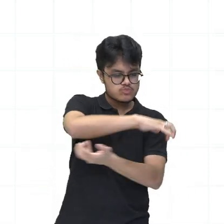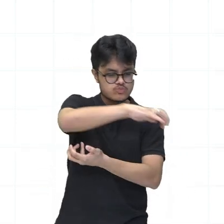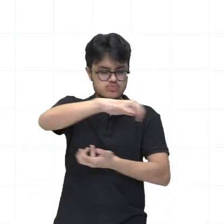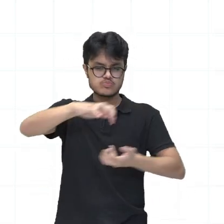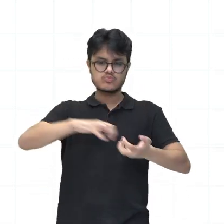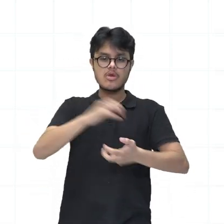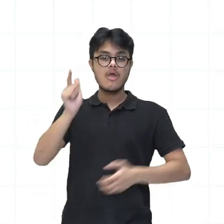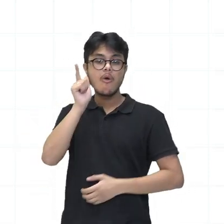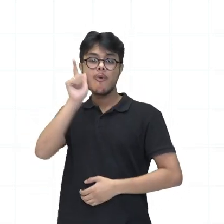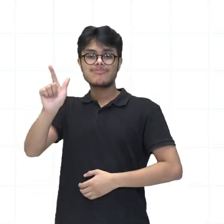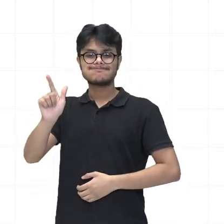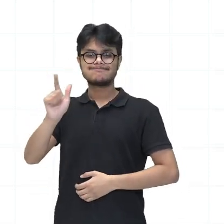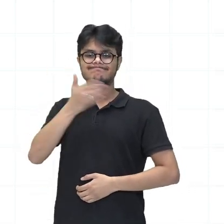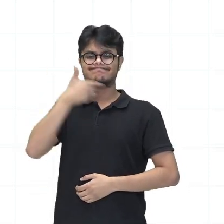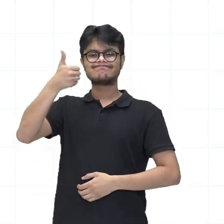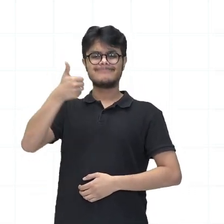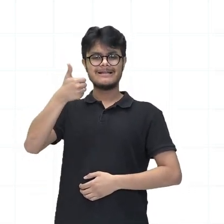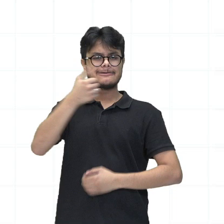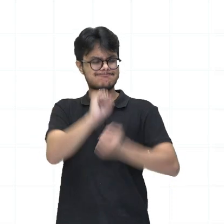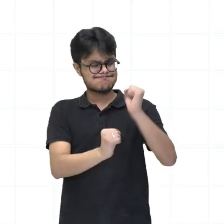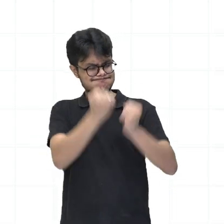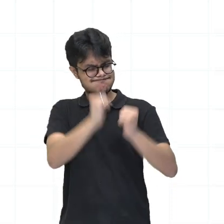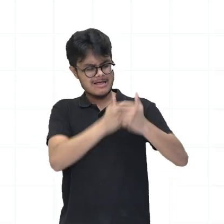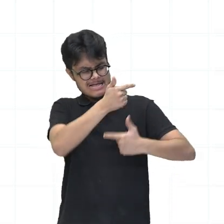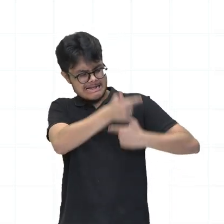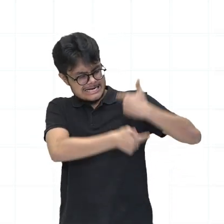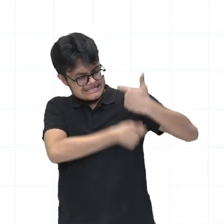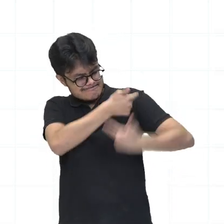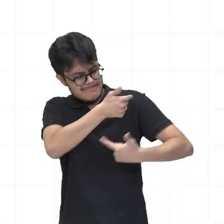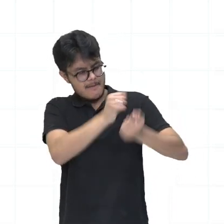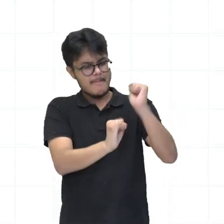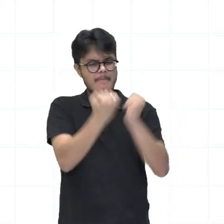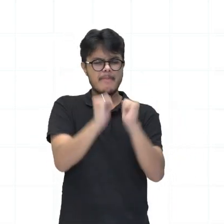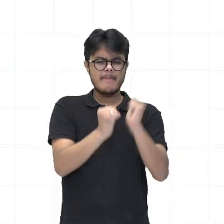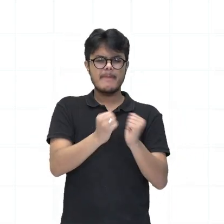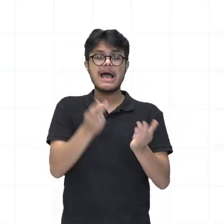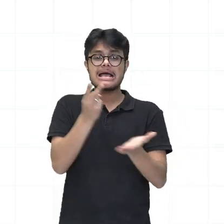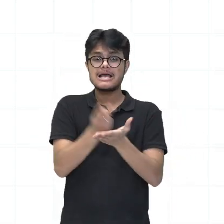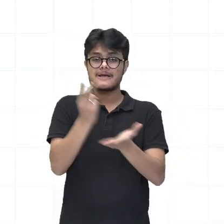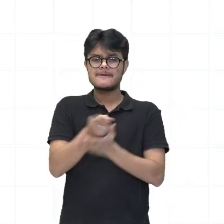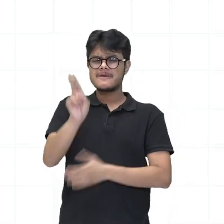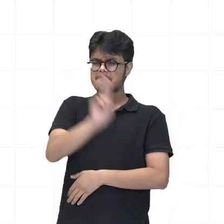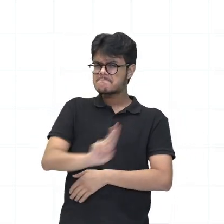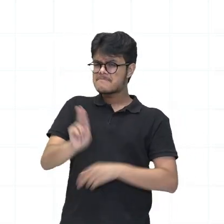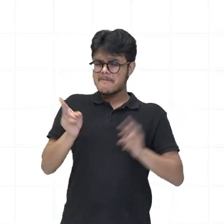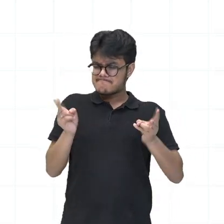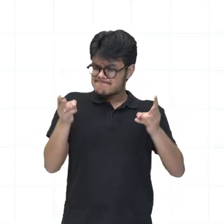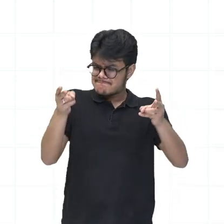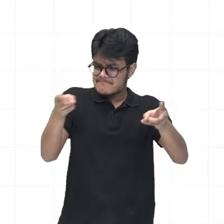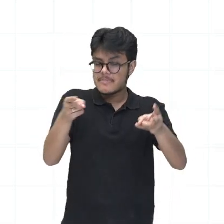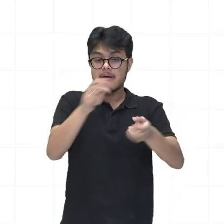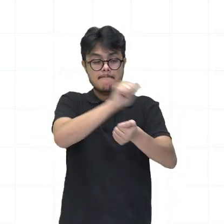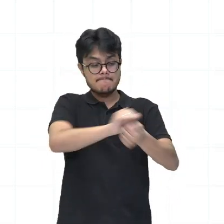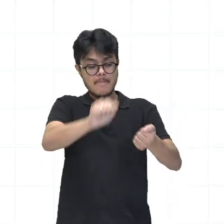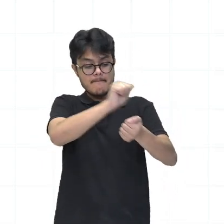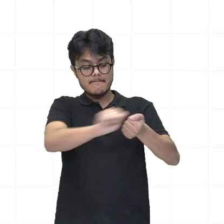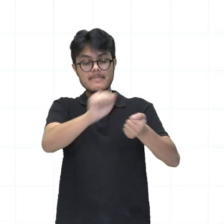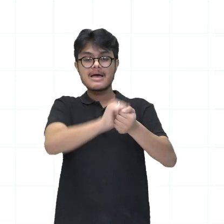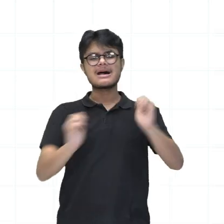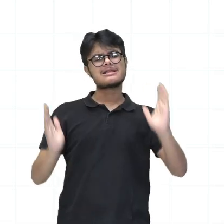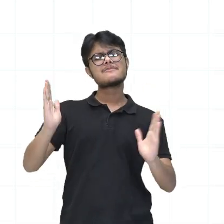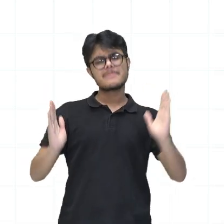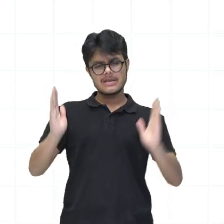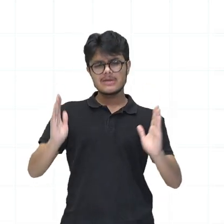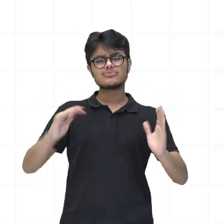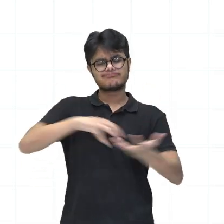desse carvão mineral bastante intensificado no período da Revolução